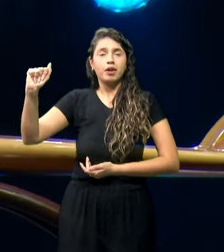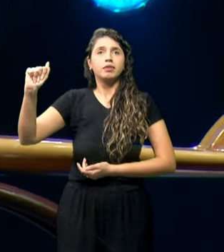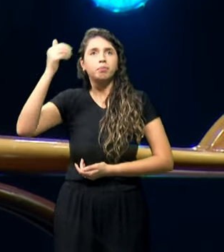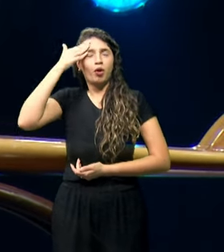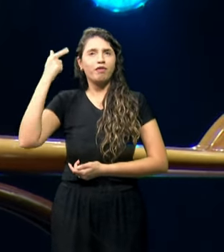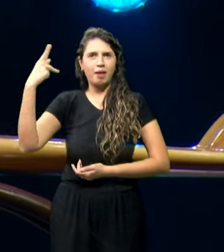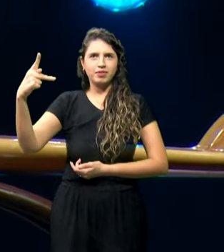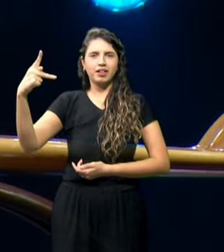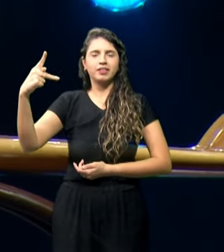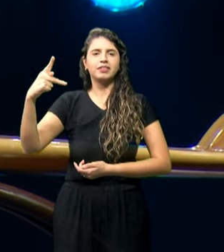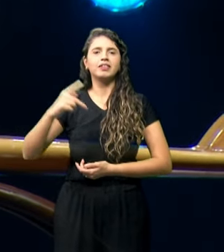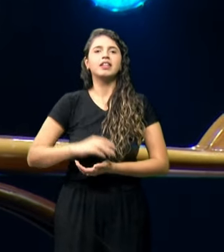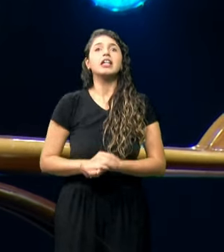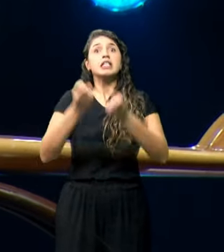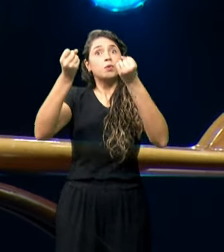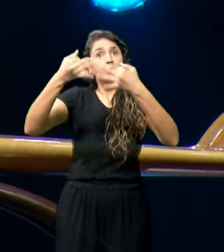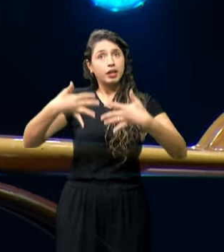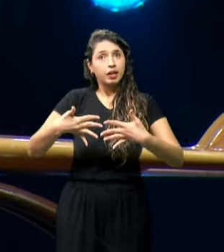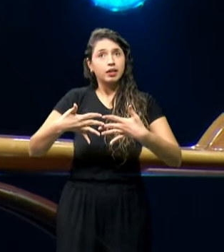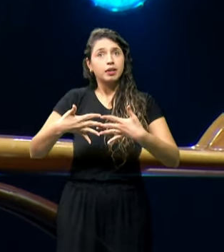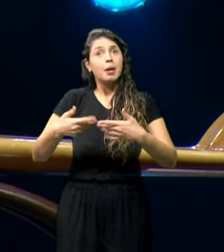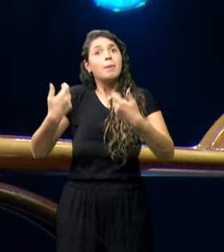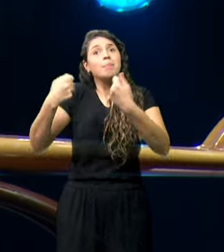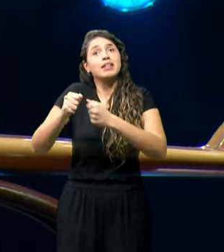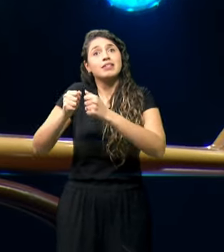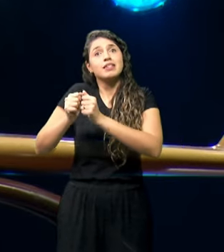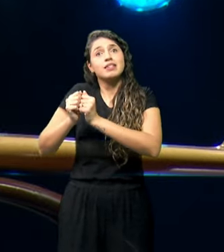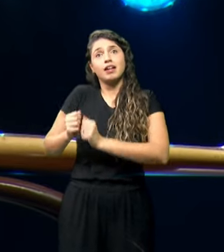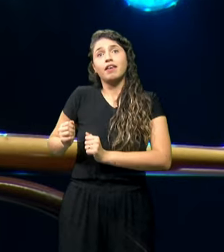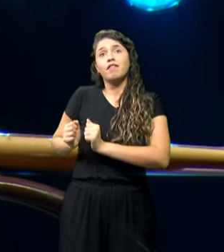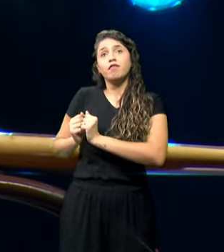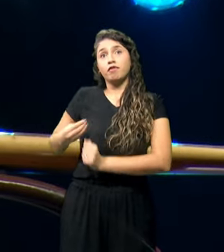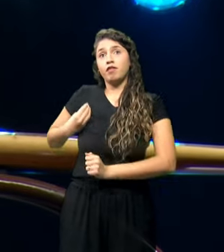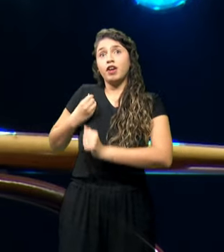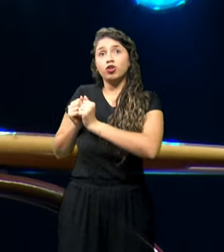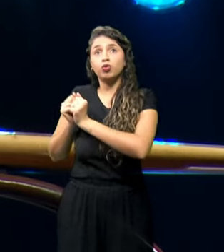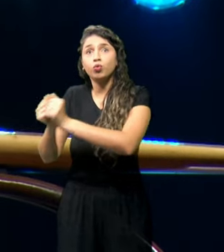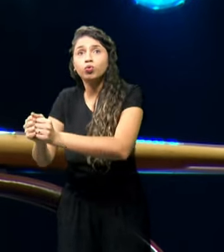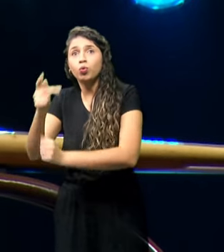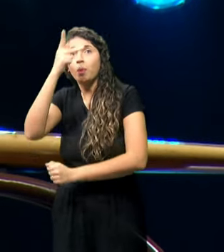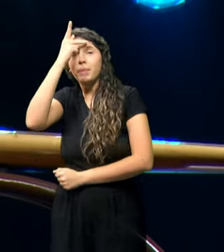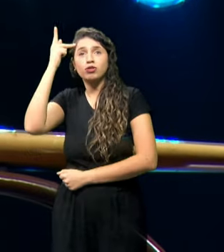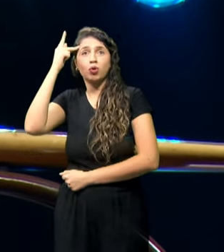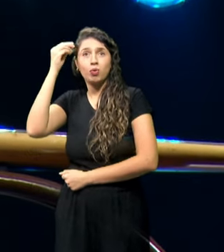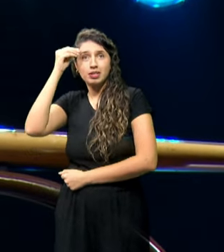e você vai se tornar sábio, mas o companheiro do tolo vai ser afligido.